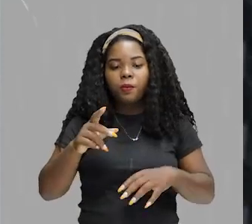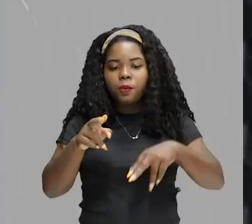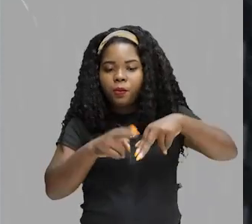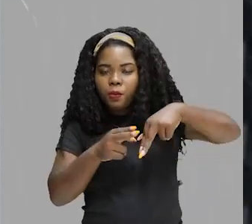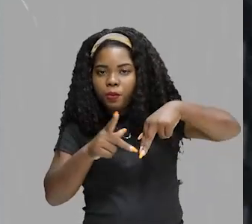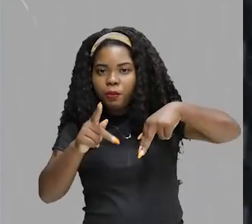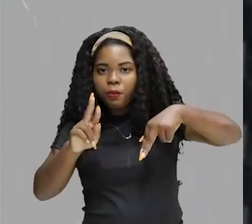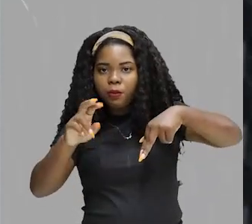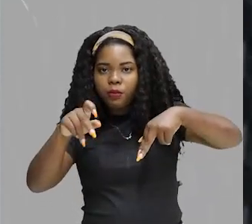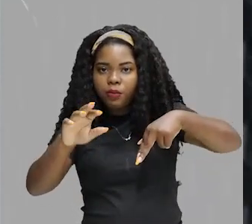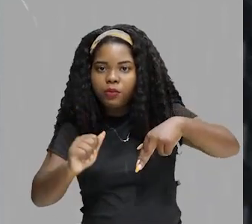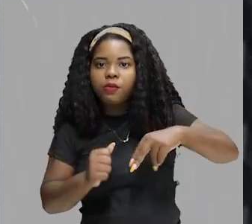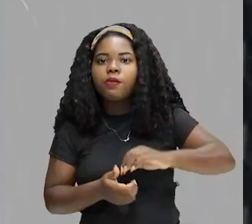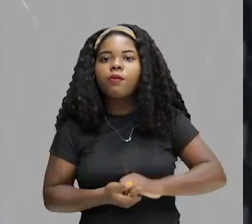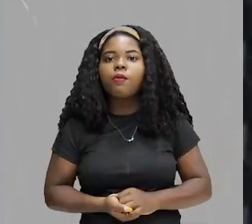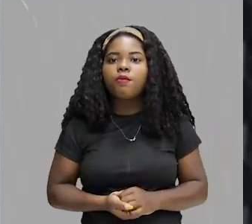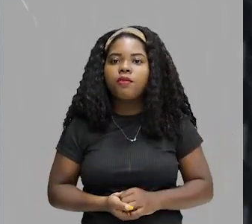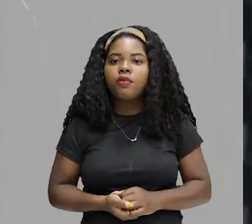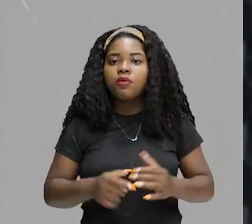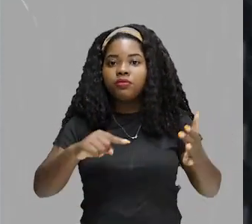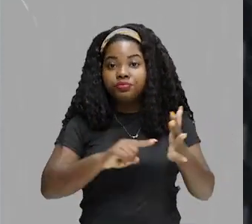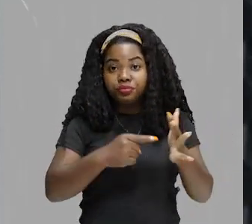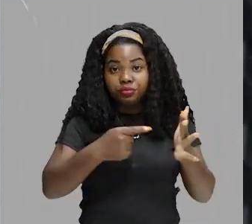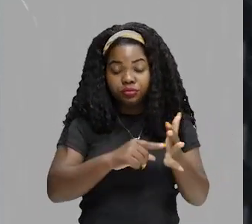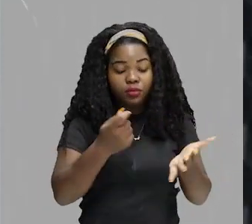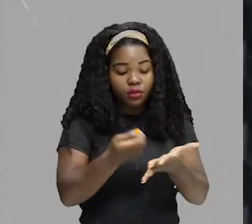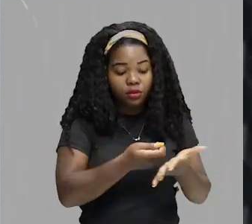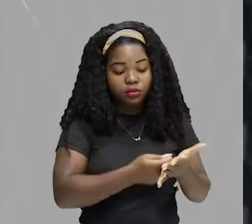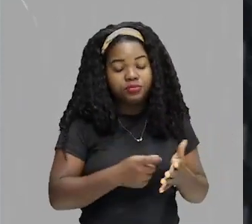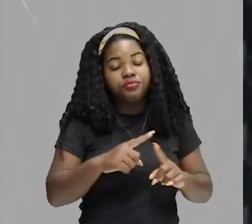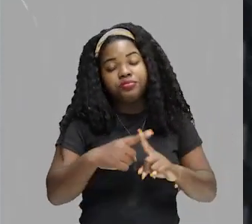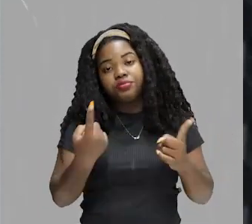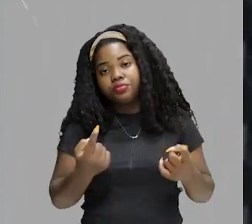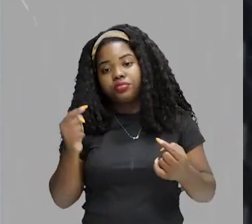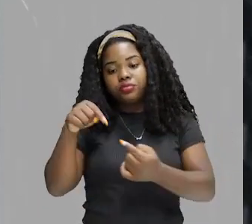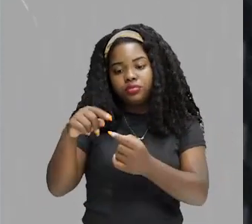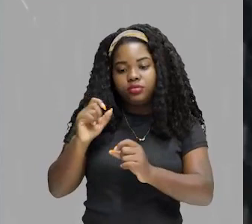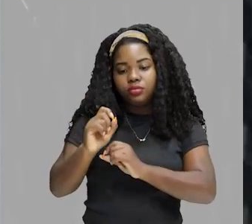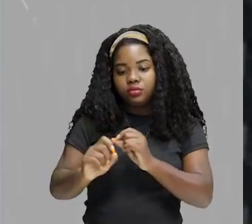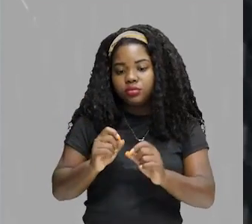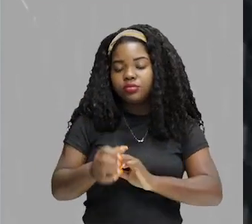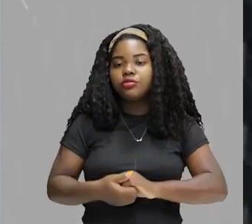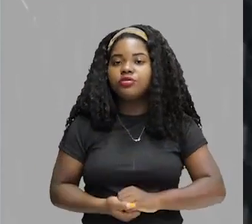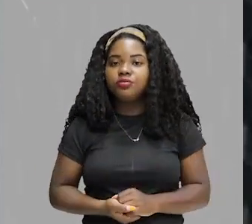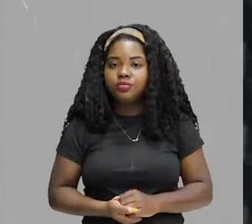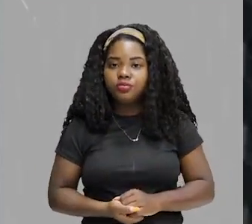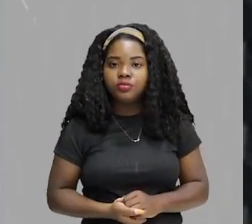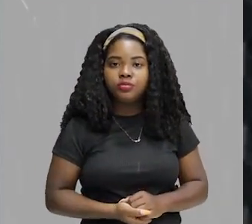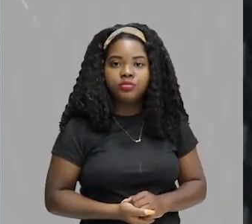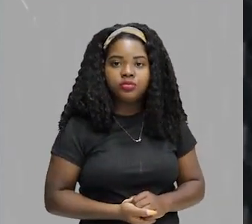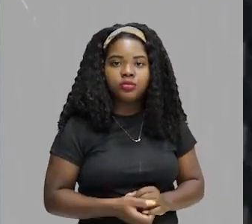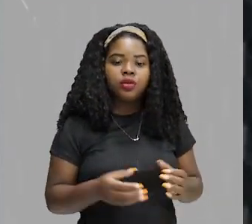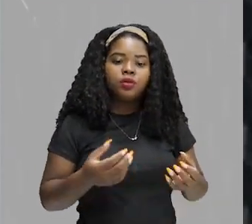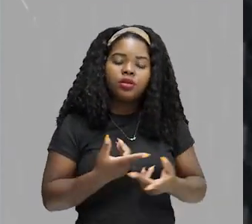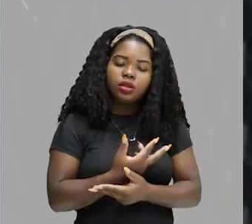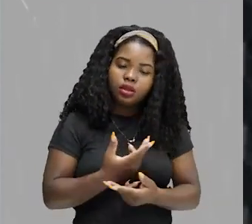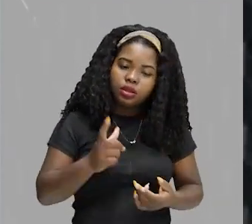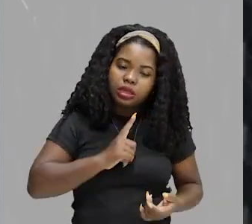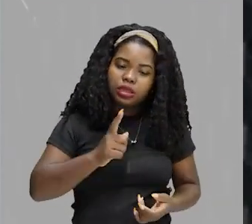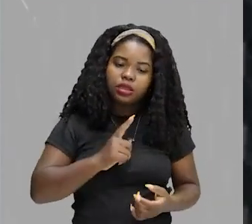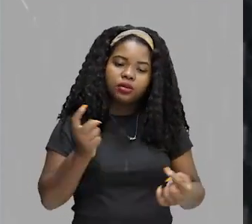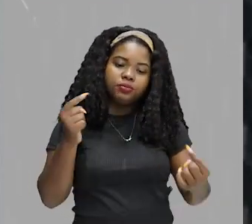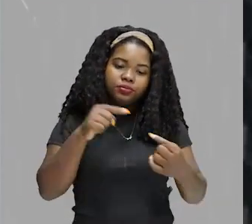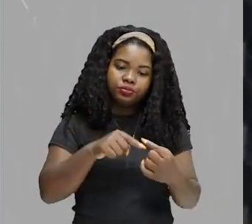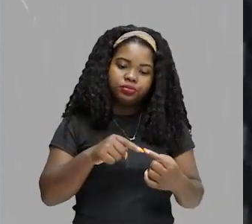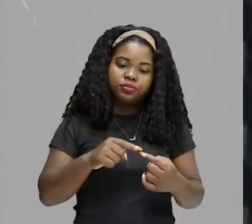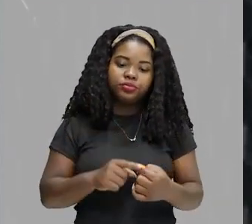de pontuação. Mas essas pontuações, elas acabam que sendo subjetivas. Então, às vezes o que é muito subjetivo não entra